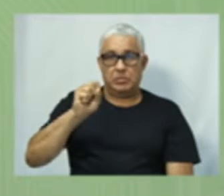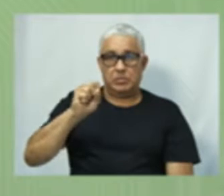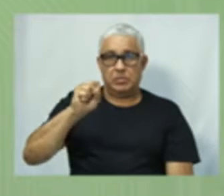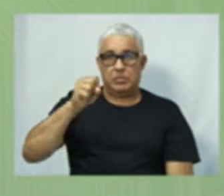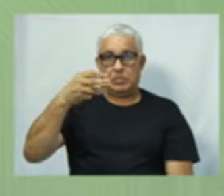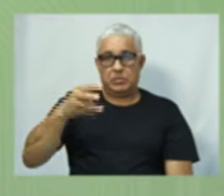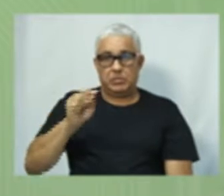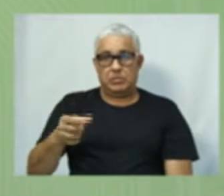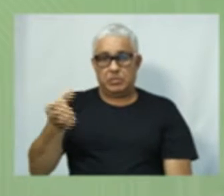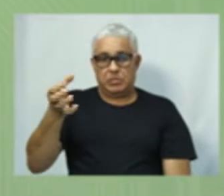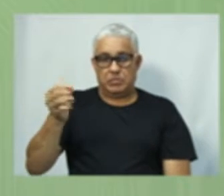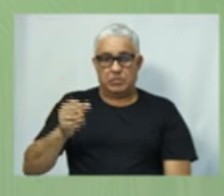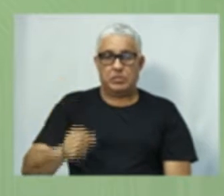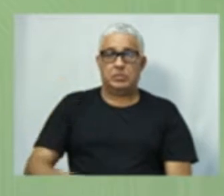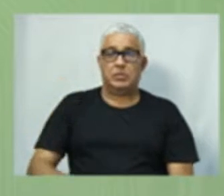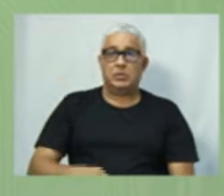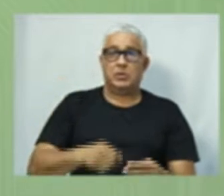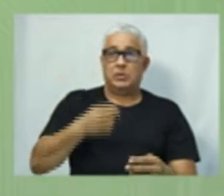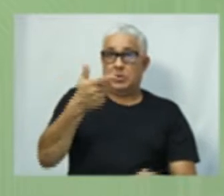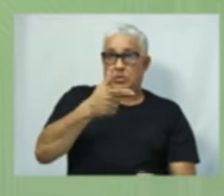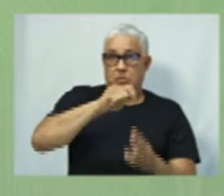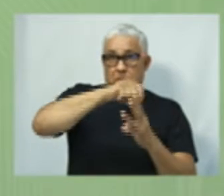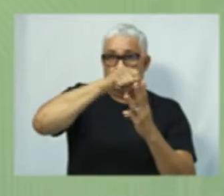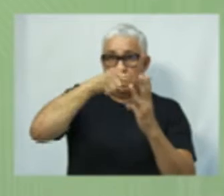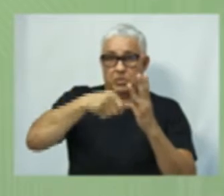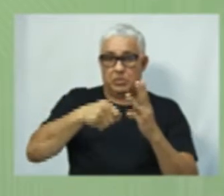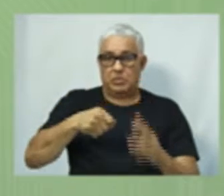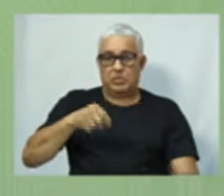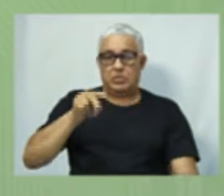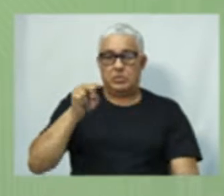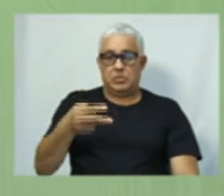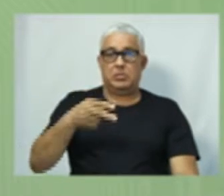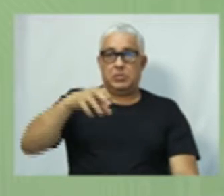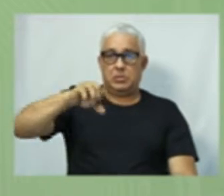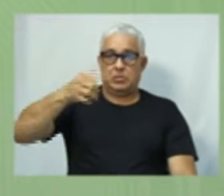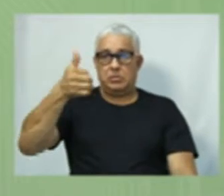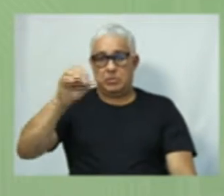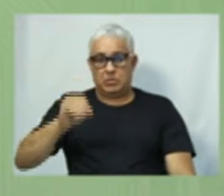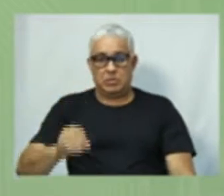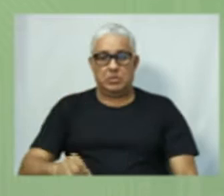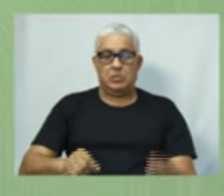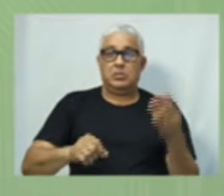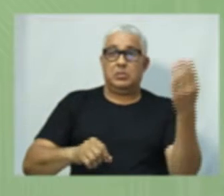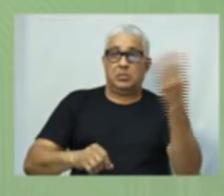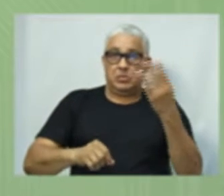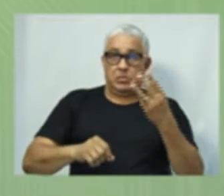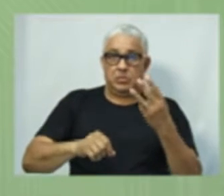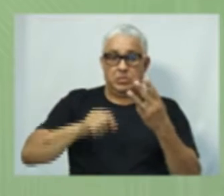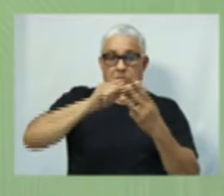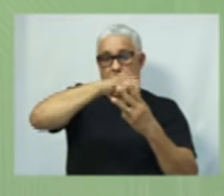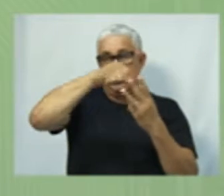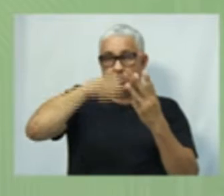2.583,60. No segundo trimestre, R$ 2.910. No terceiro trimestre, R$